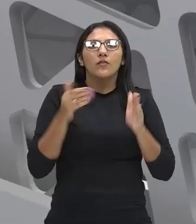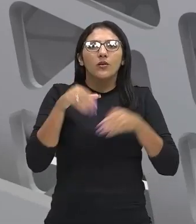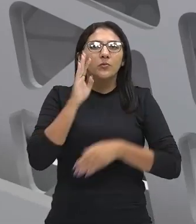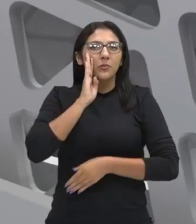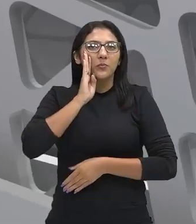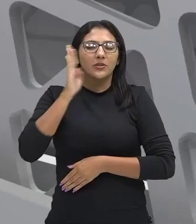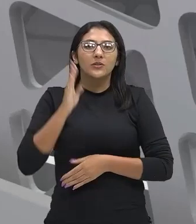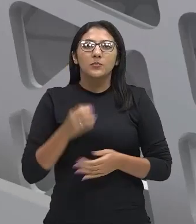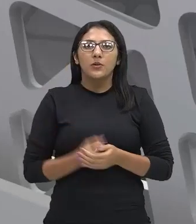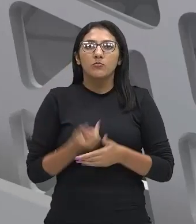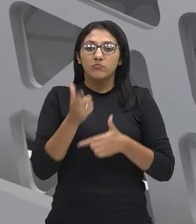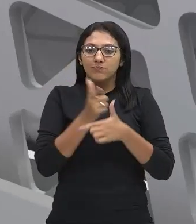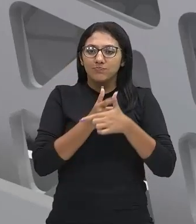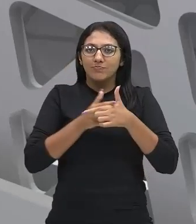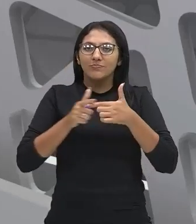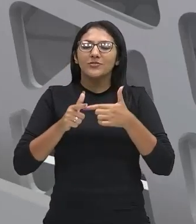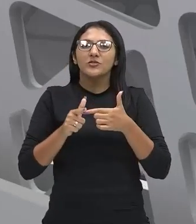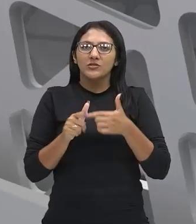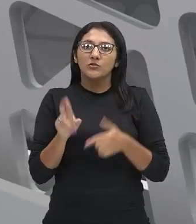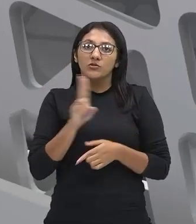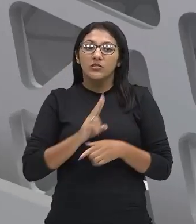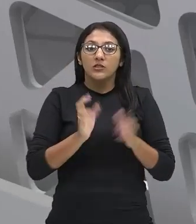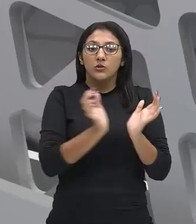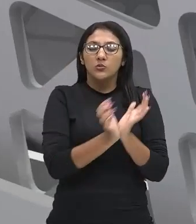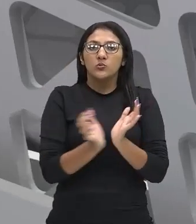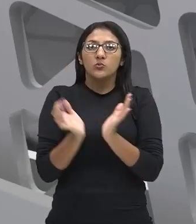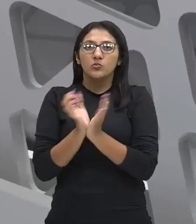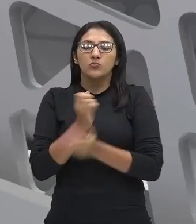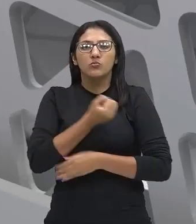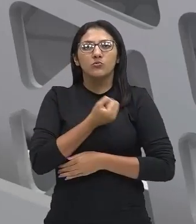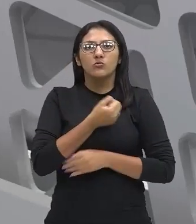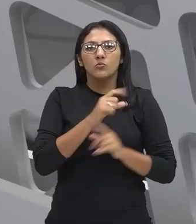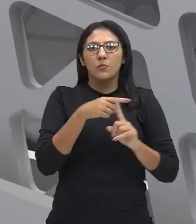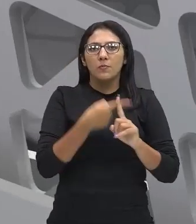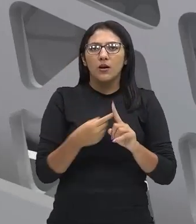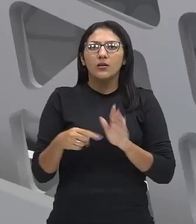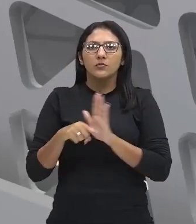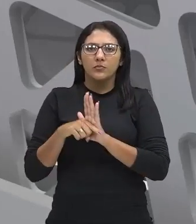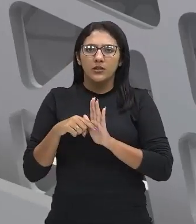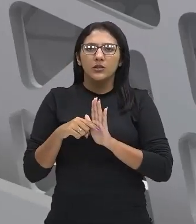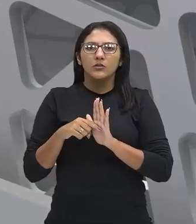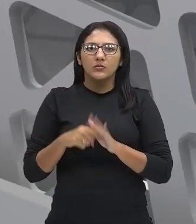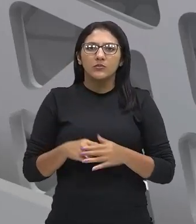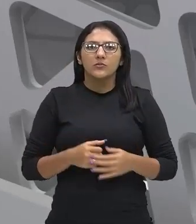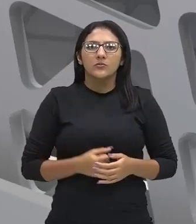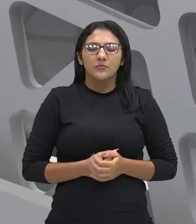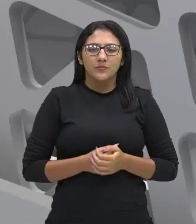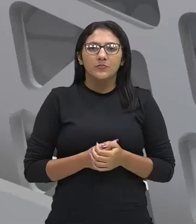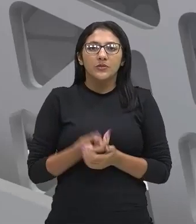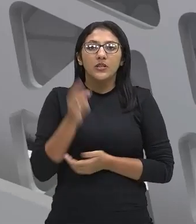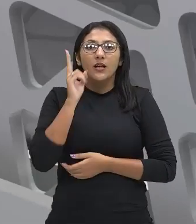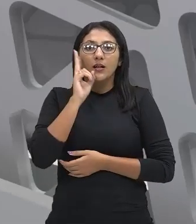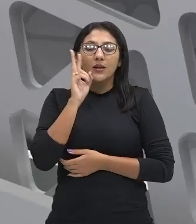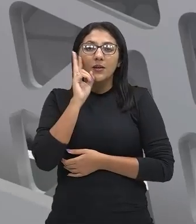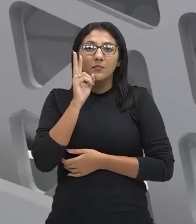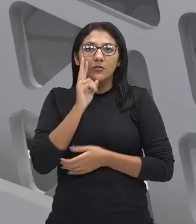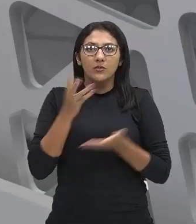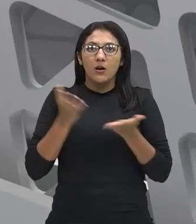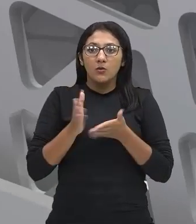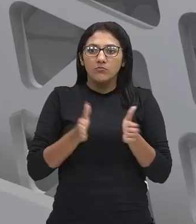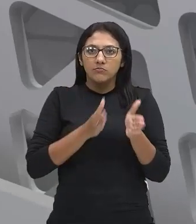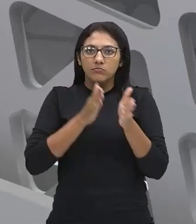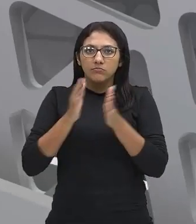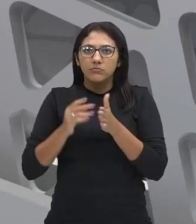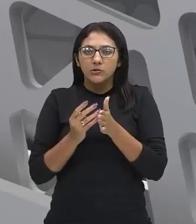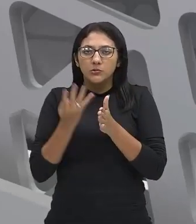de divisão no conjunto dos números racionais, tá legal? Lembrando que nesta unidade,